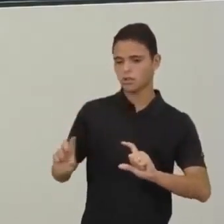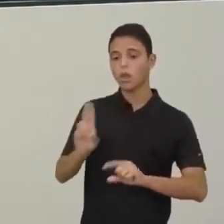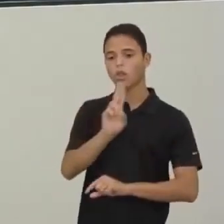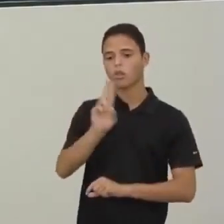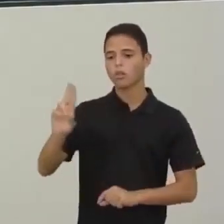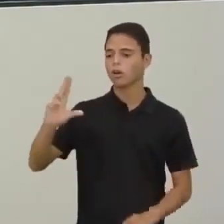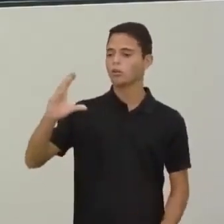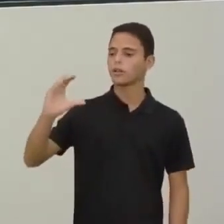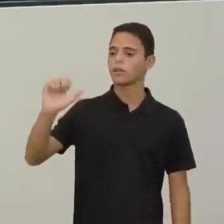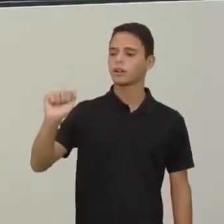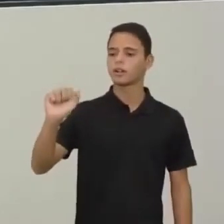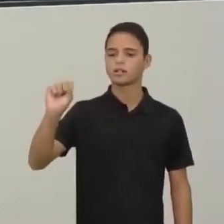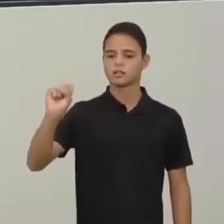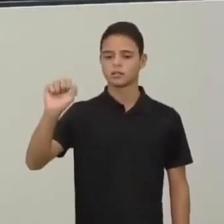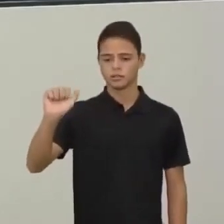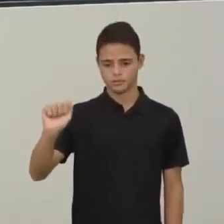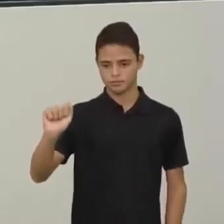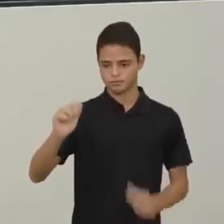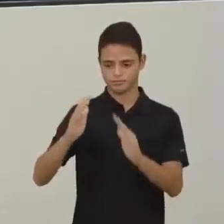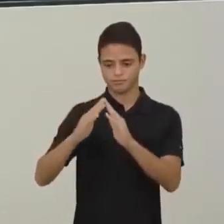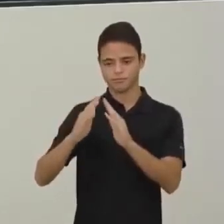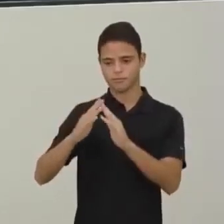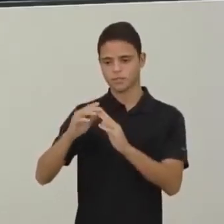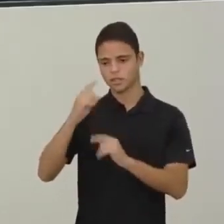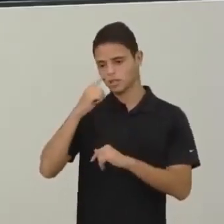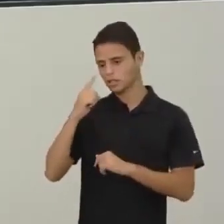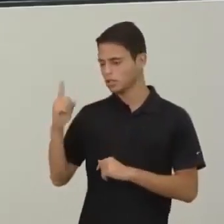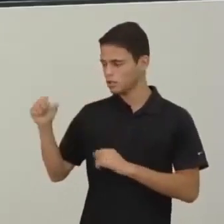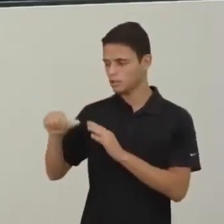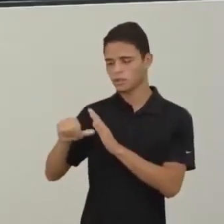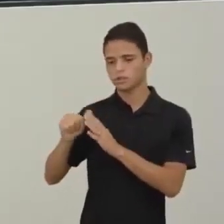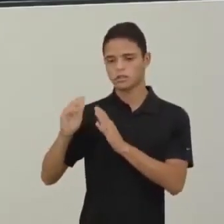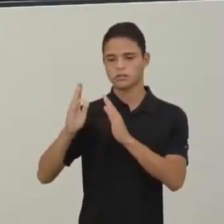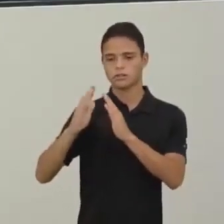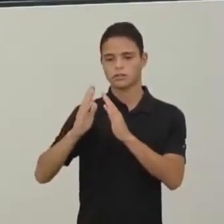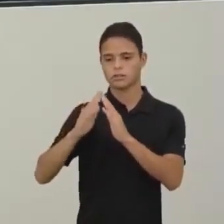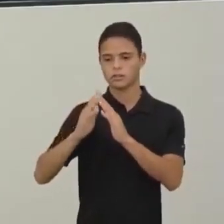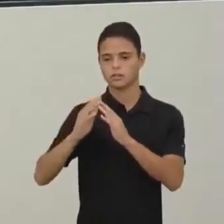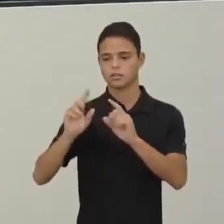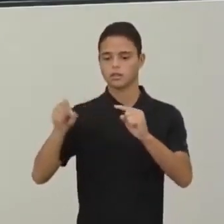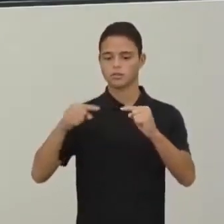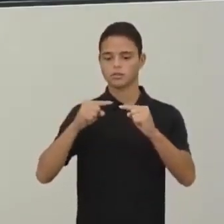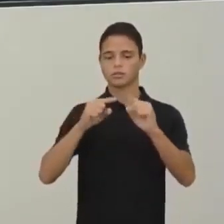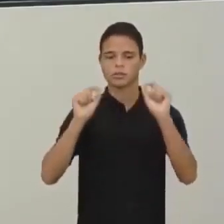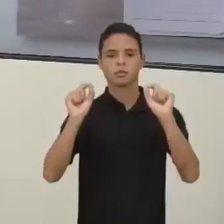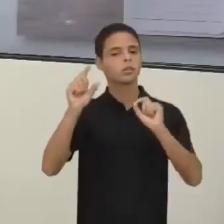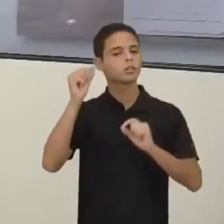de casa. Então, aqui é a primeira casa. Então, o objetivo seria você